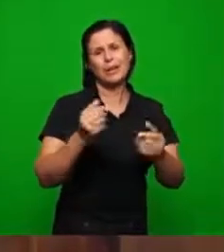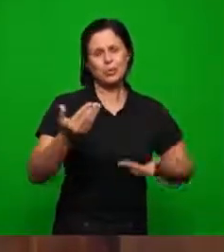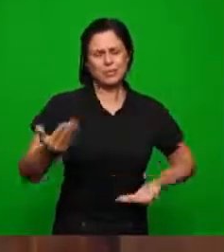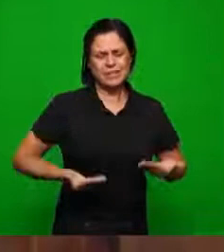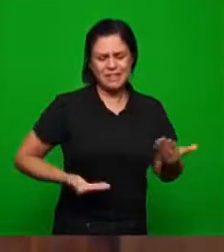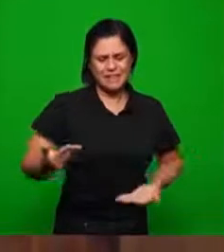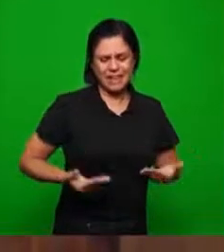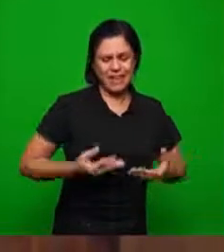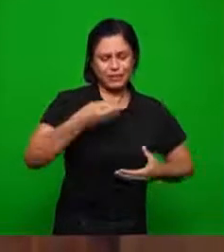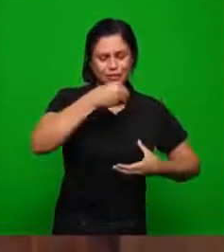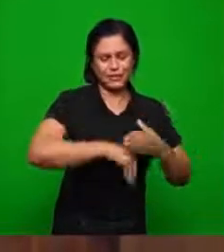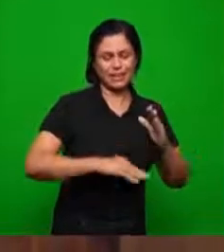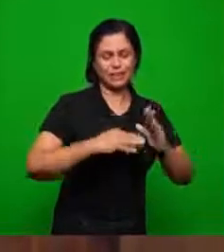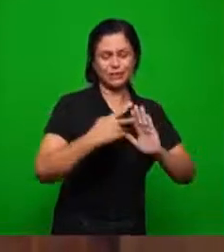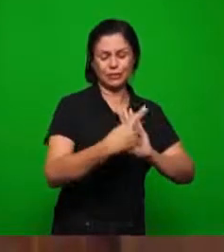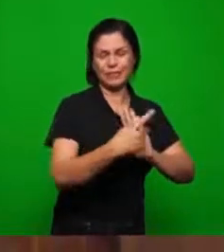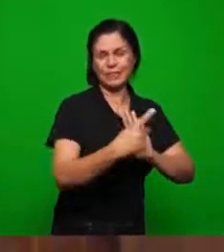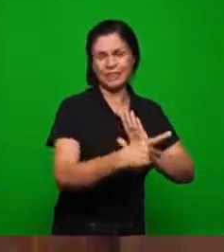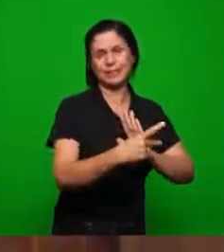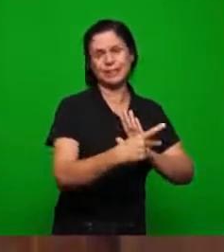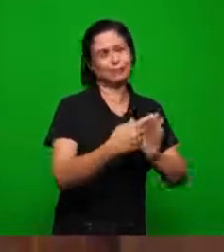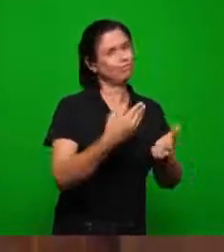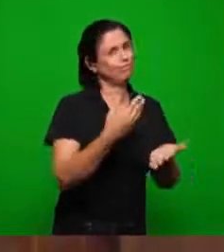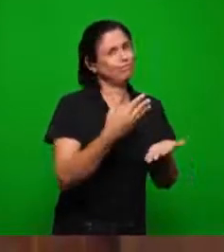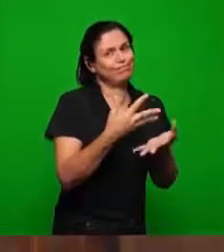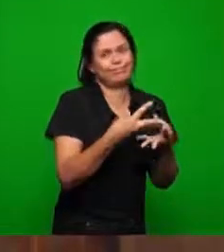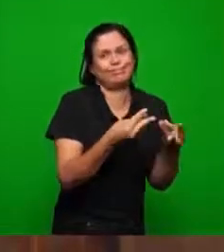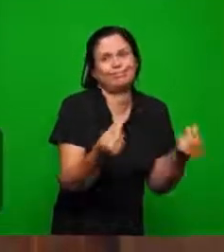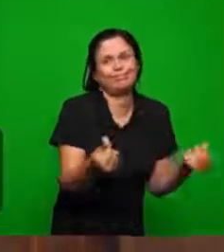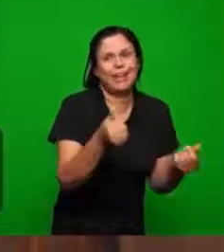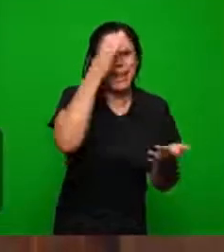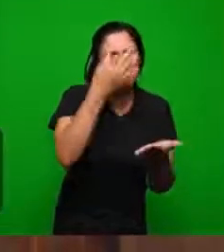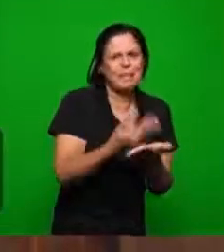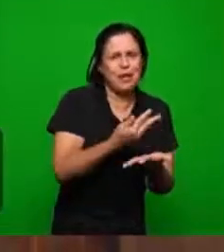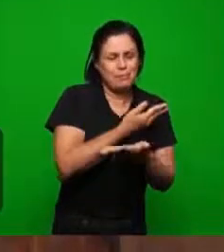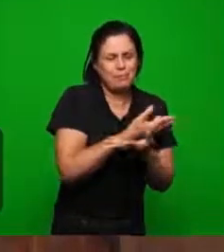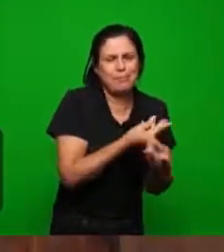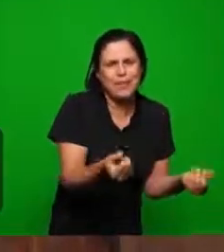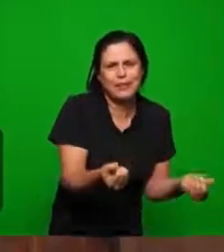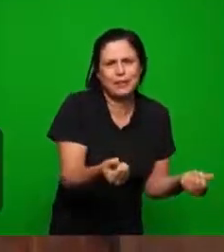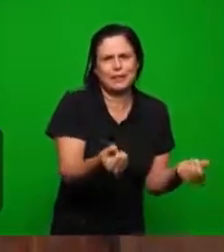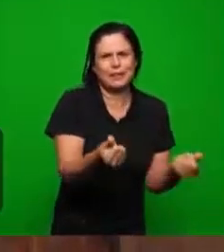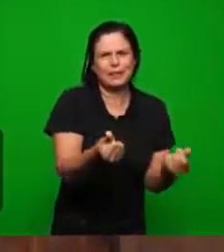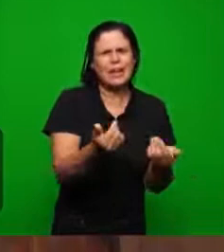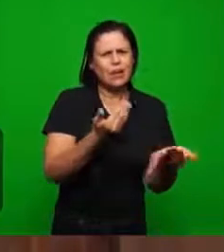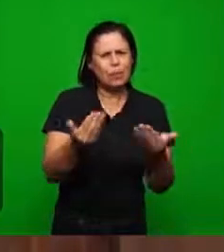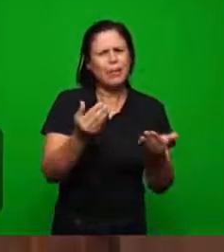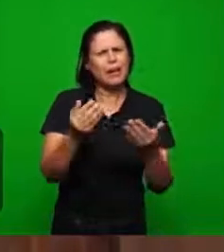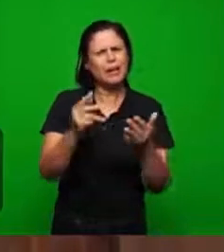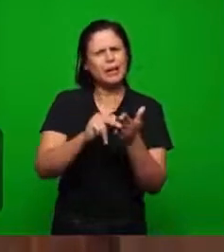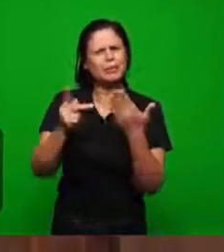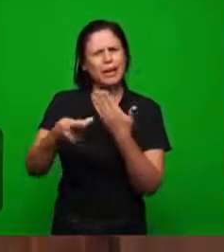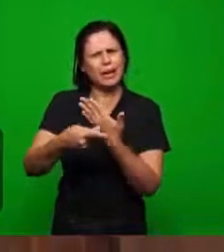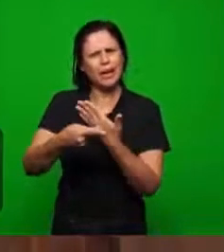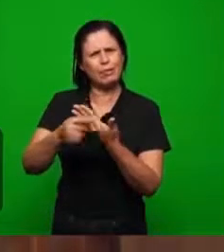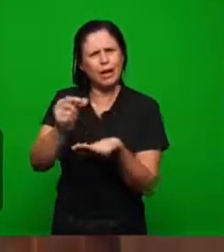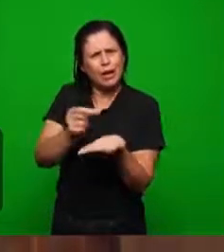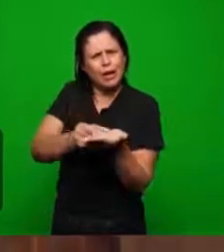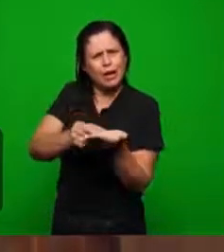que estava na semente. A vida que estava na semente era o Espírito Santo. Então, foi retirada